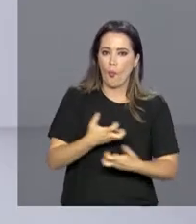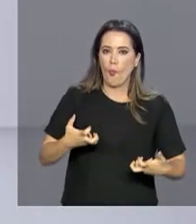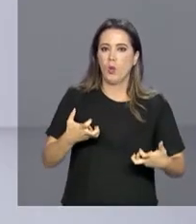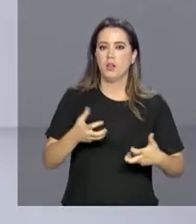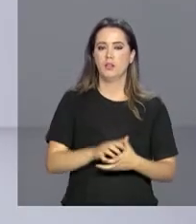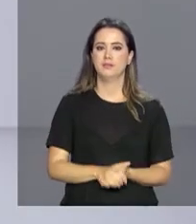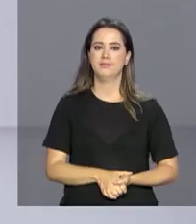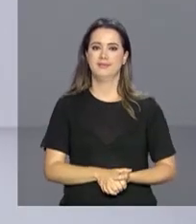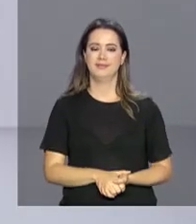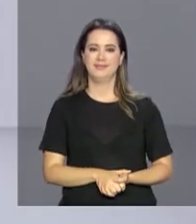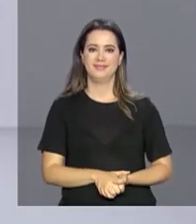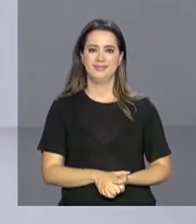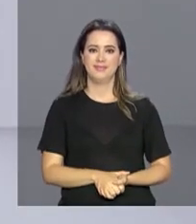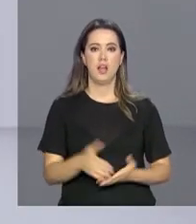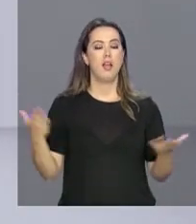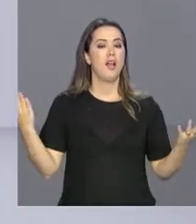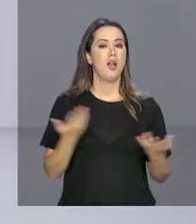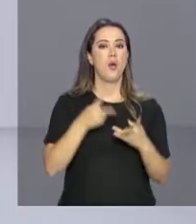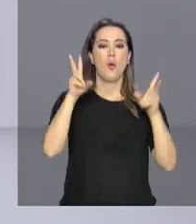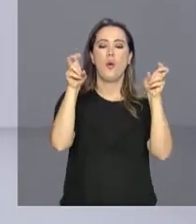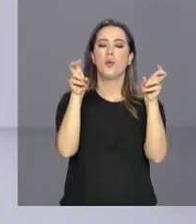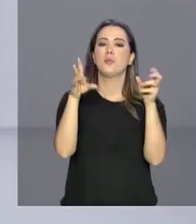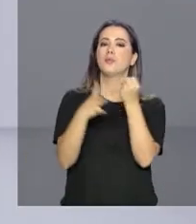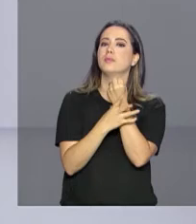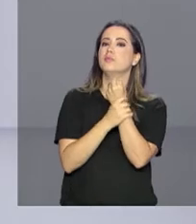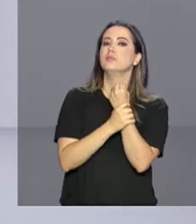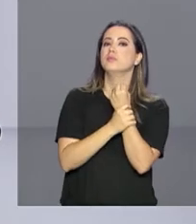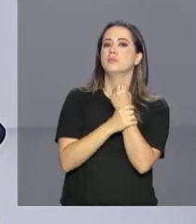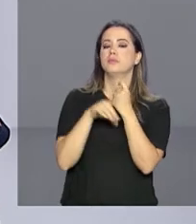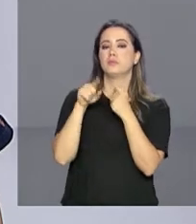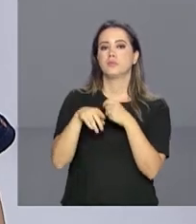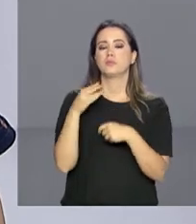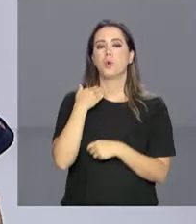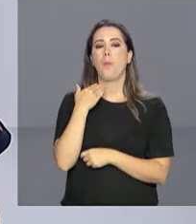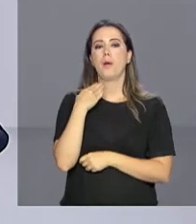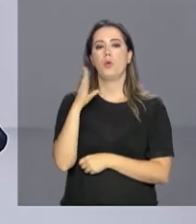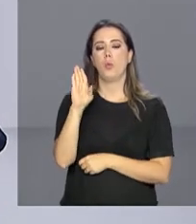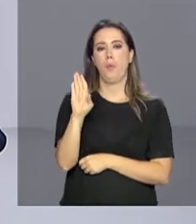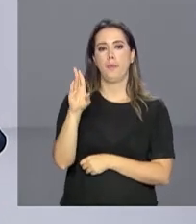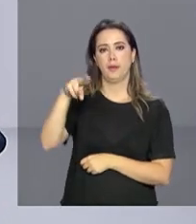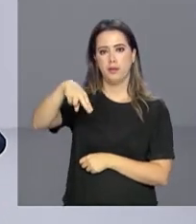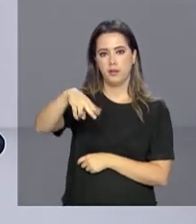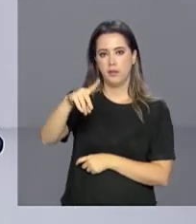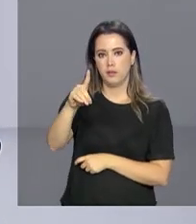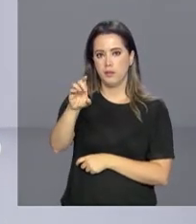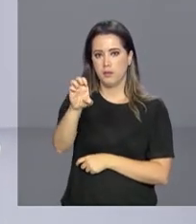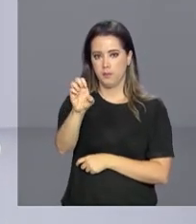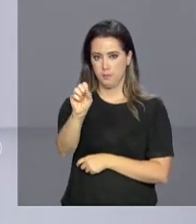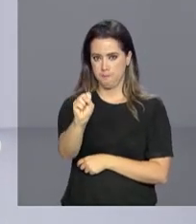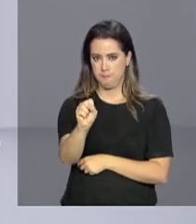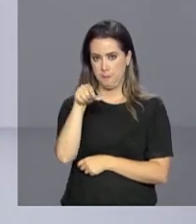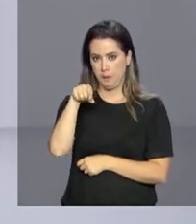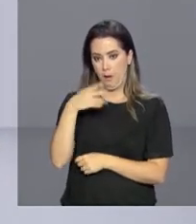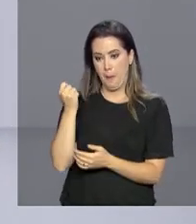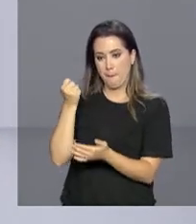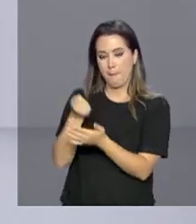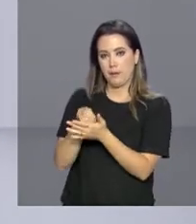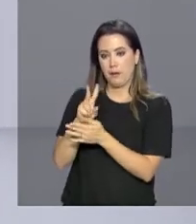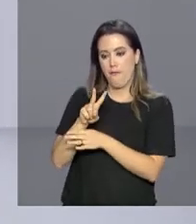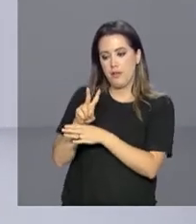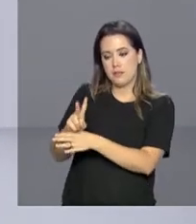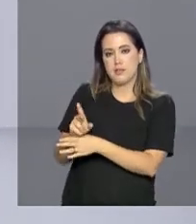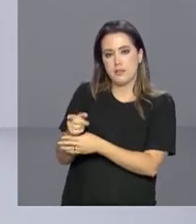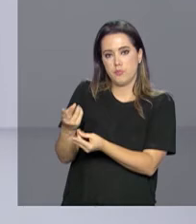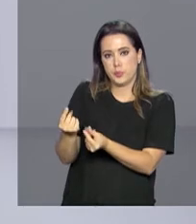o assunto agora é segurança pública o bnds vai financiar um bilhão de reais para compra de viaturas